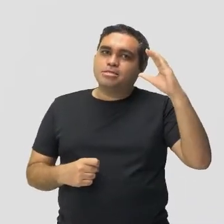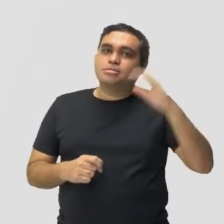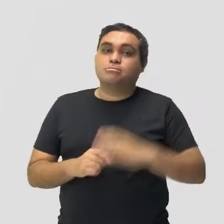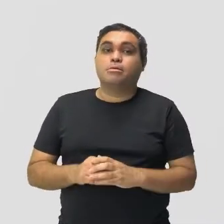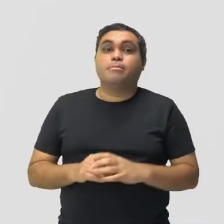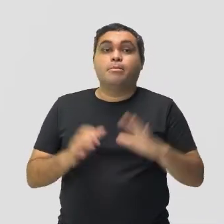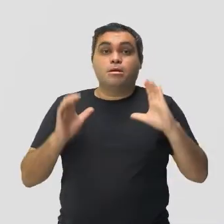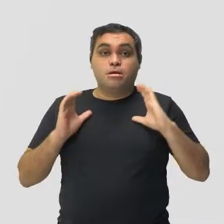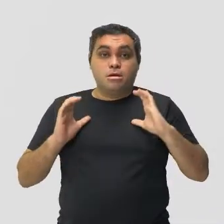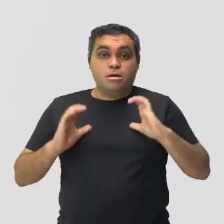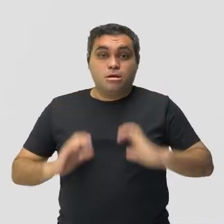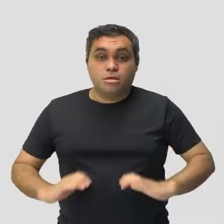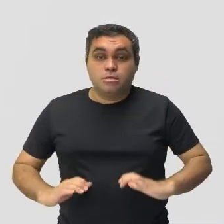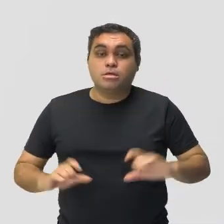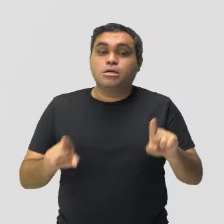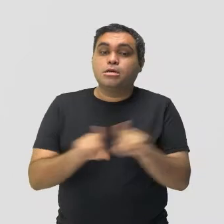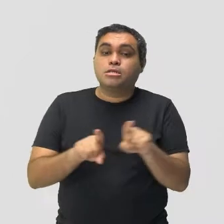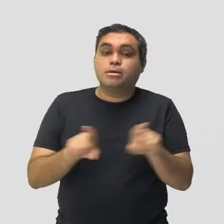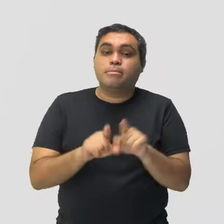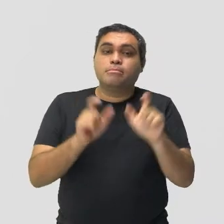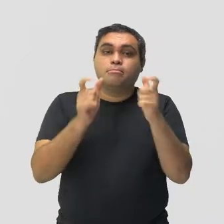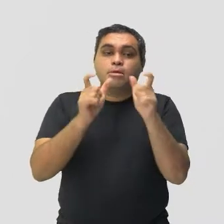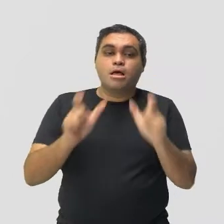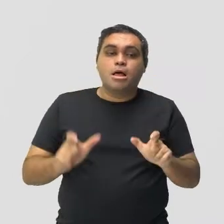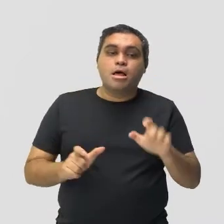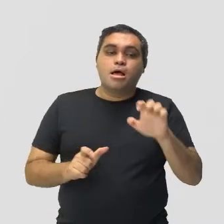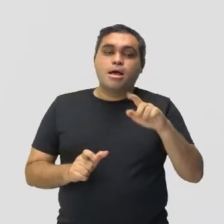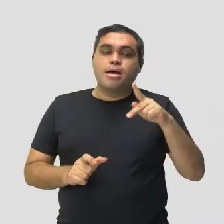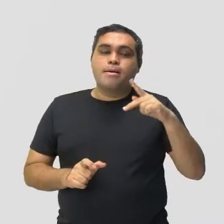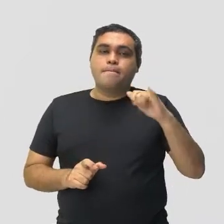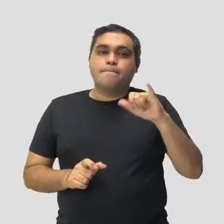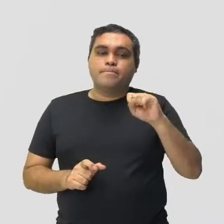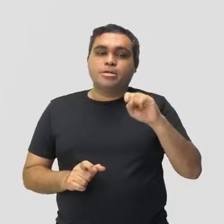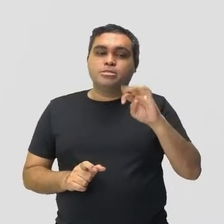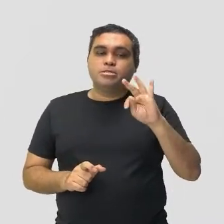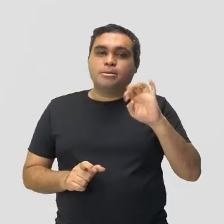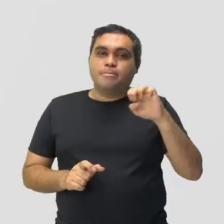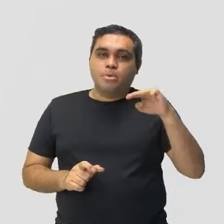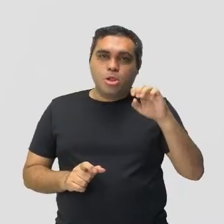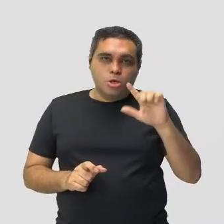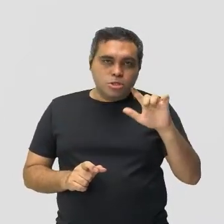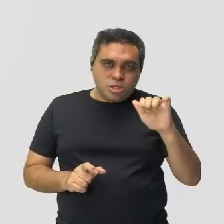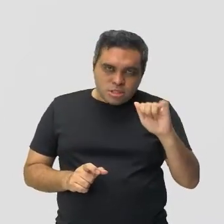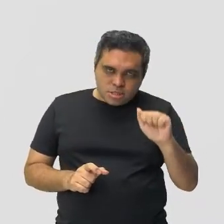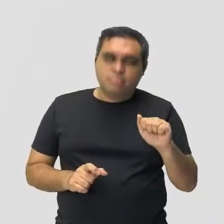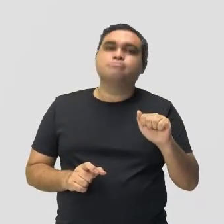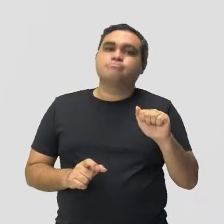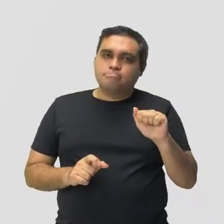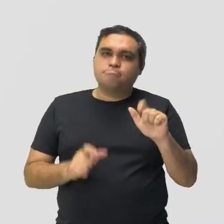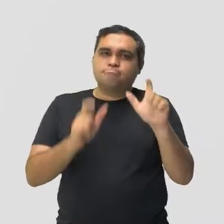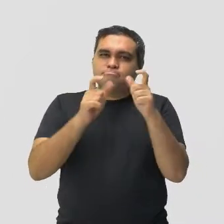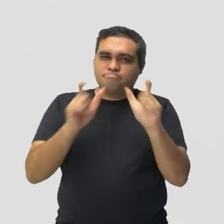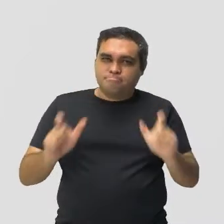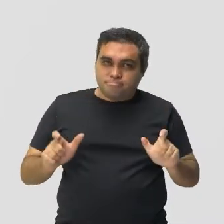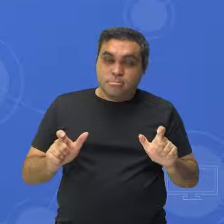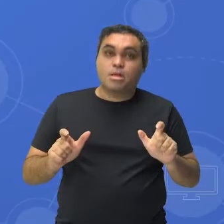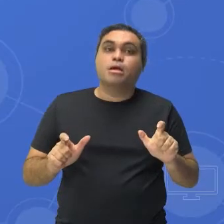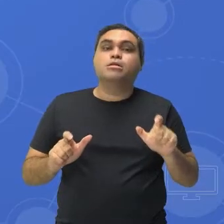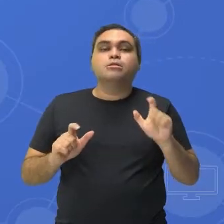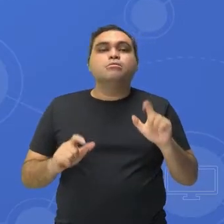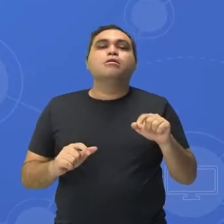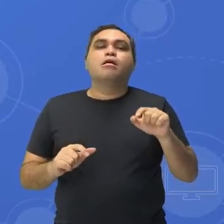a epistemologia. Por quê? Porque é a partir desse fundamento do conhecimento que nós